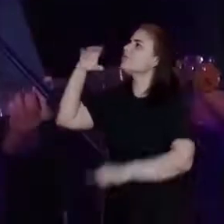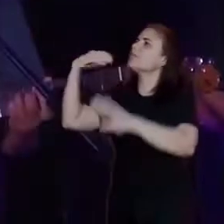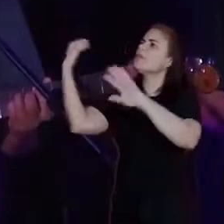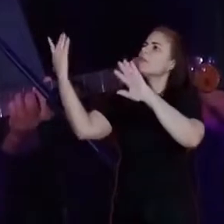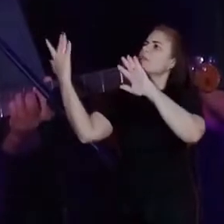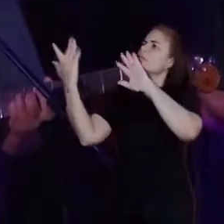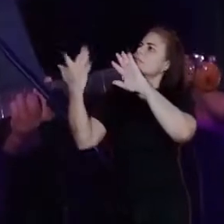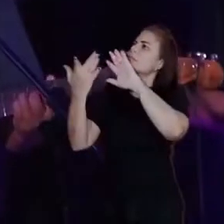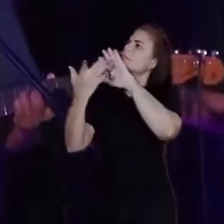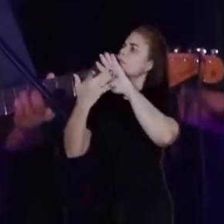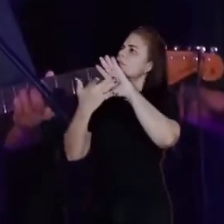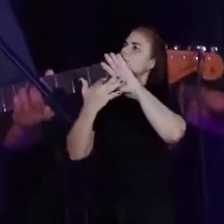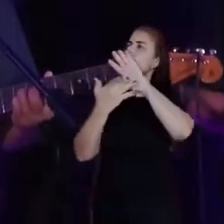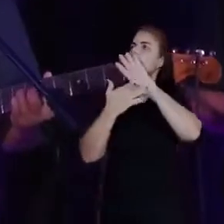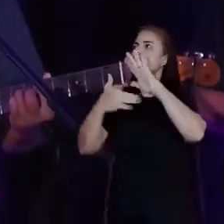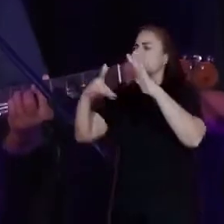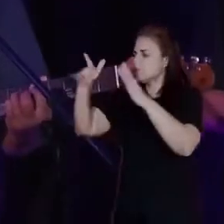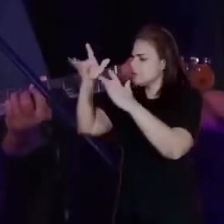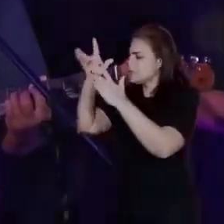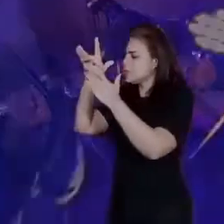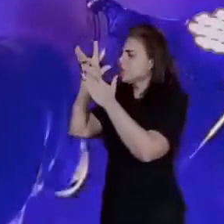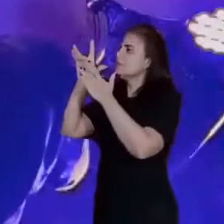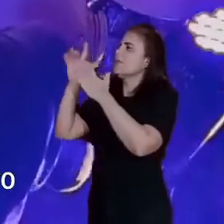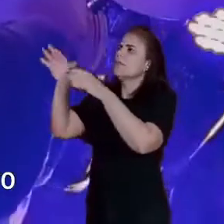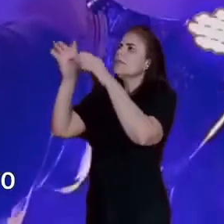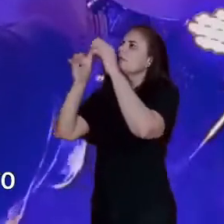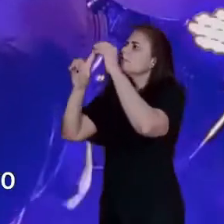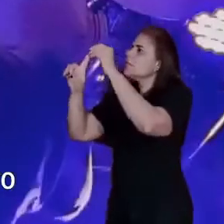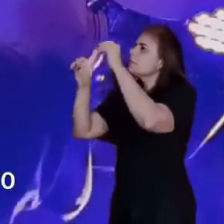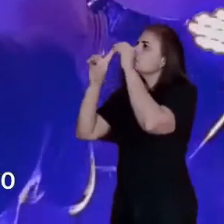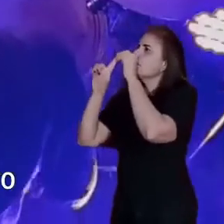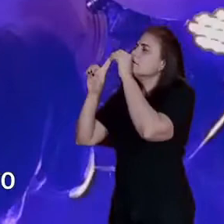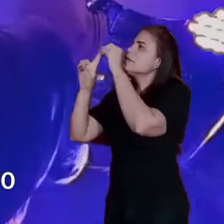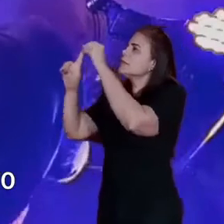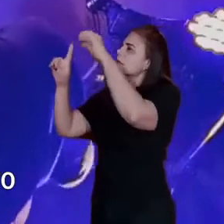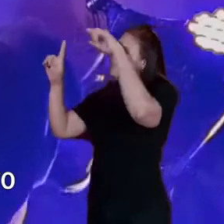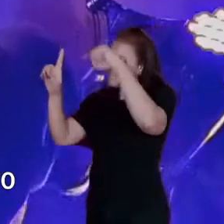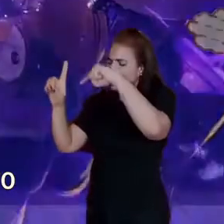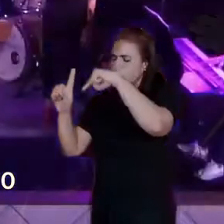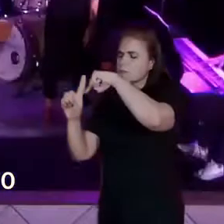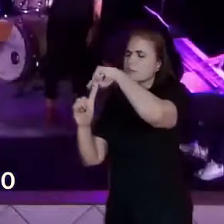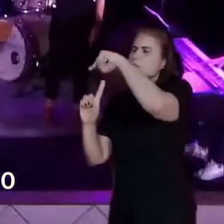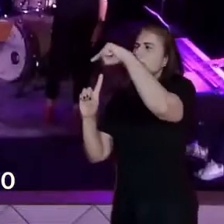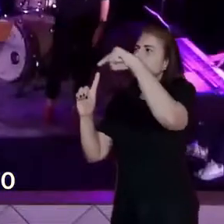mas só que o senhor só tu és ó